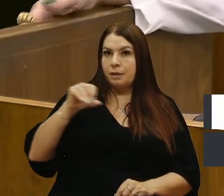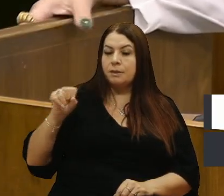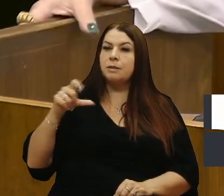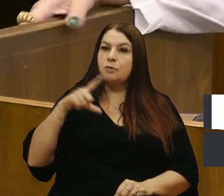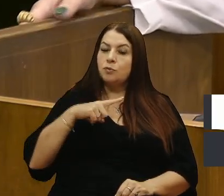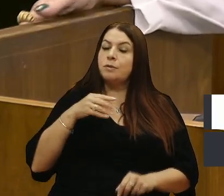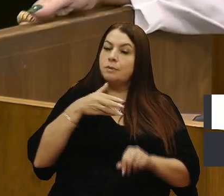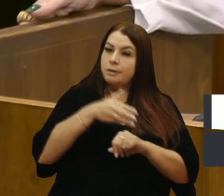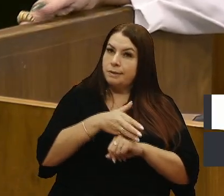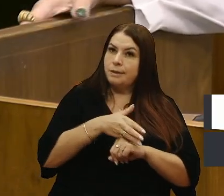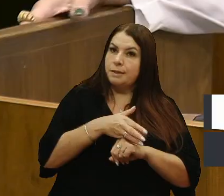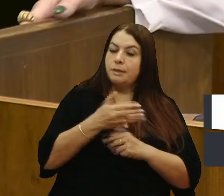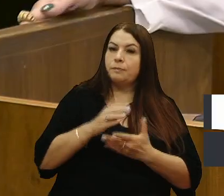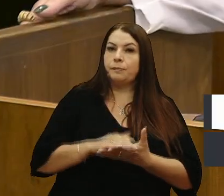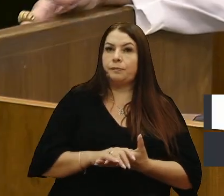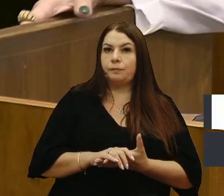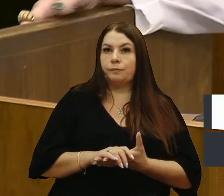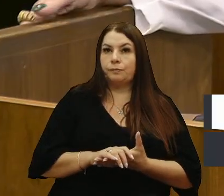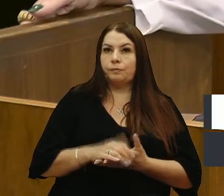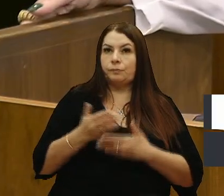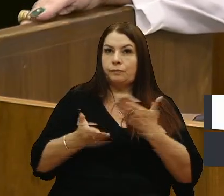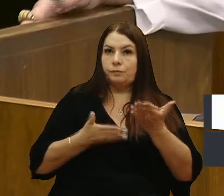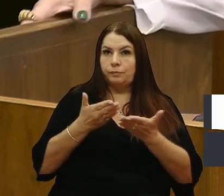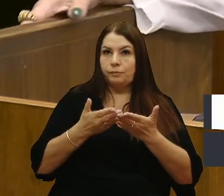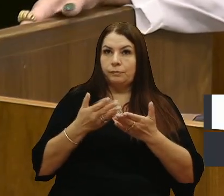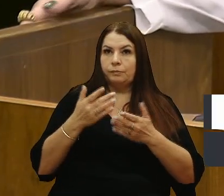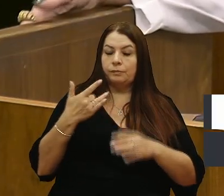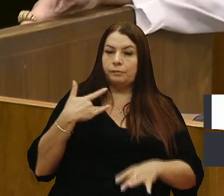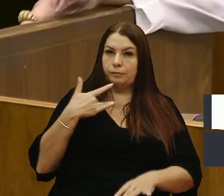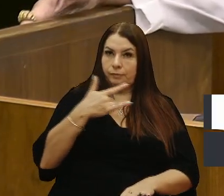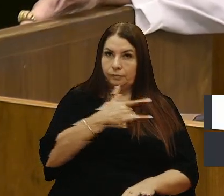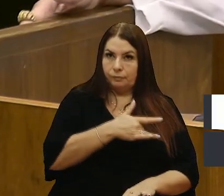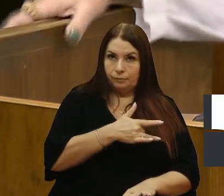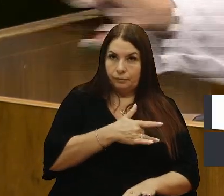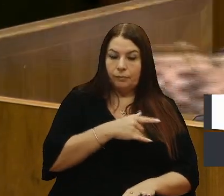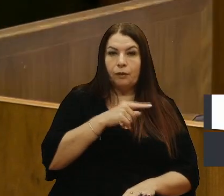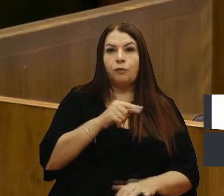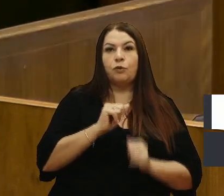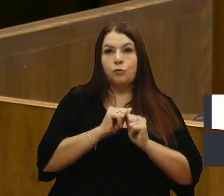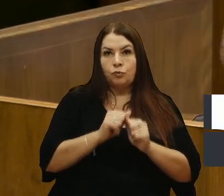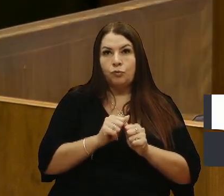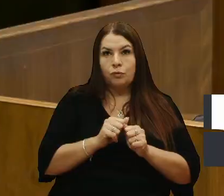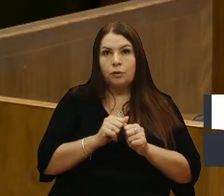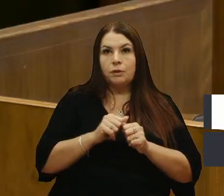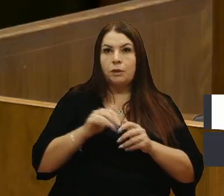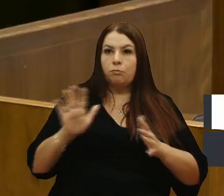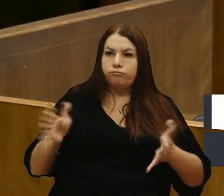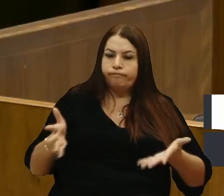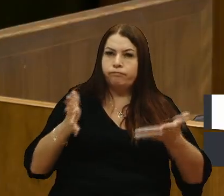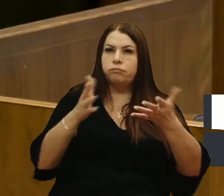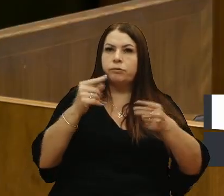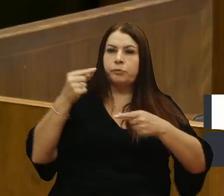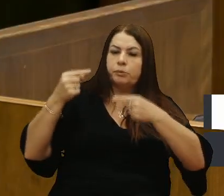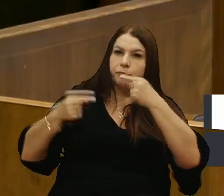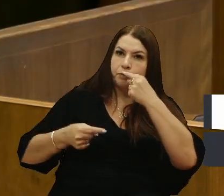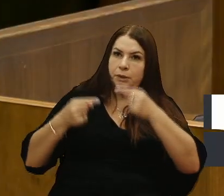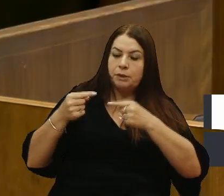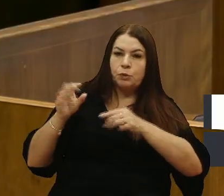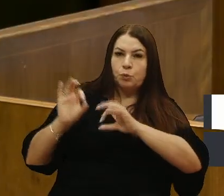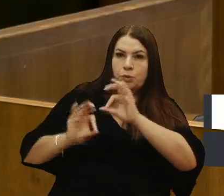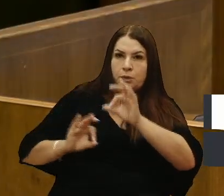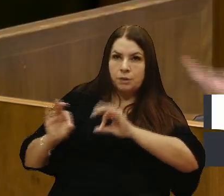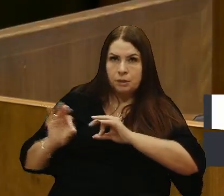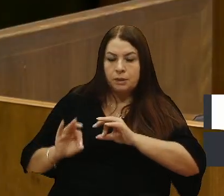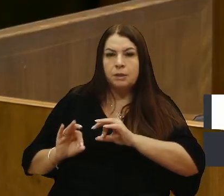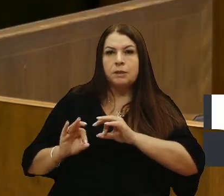teria acesso ao atendimento de saúde. E foi através da mobilização, do debate, da